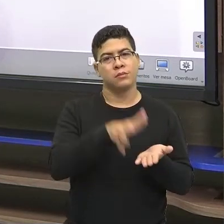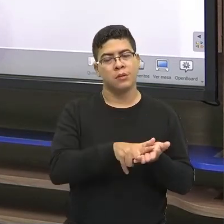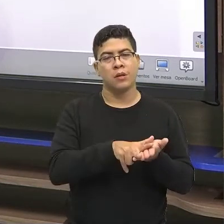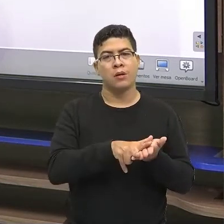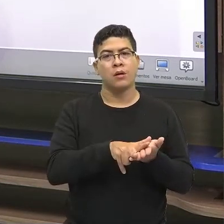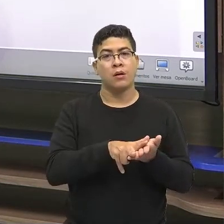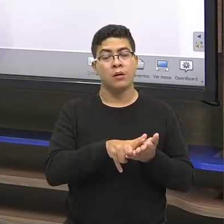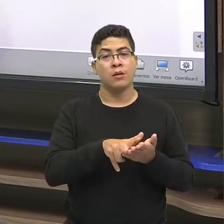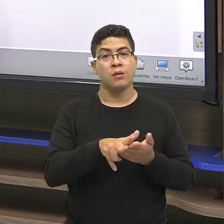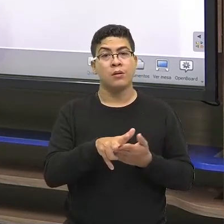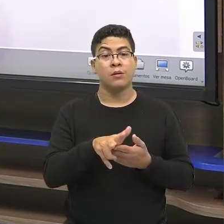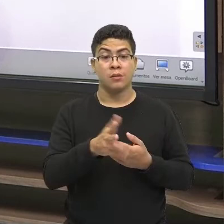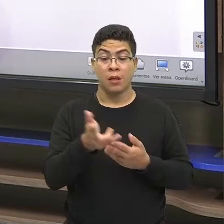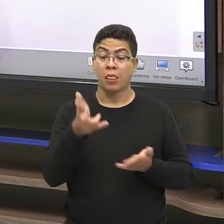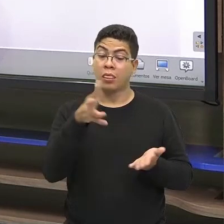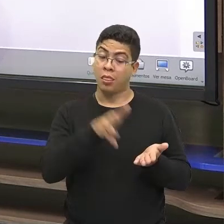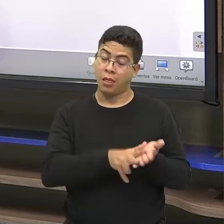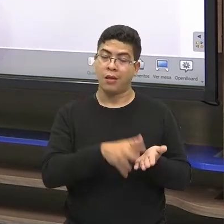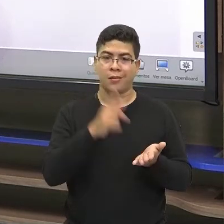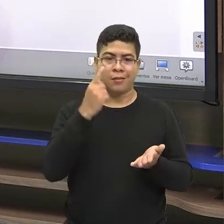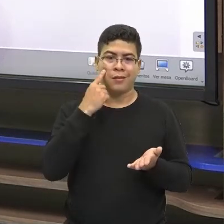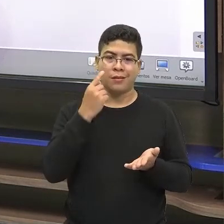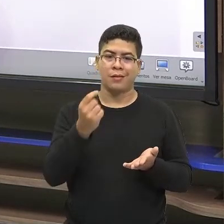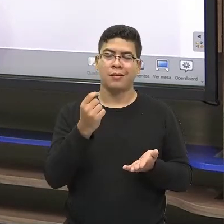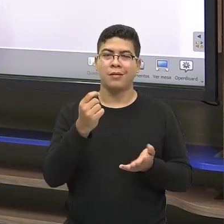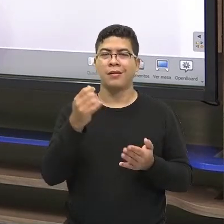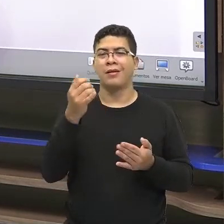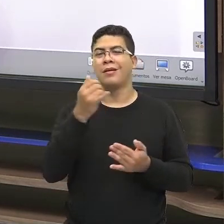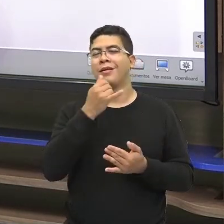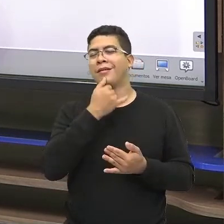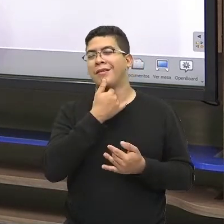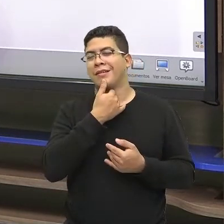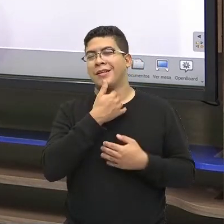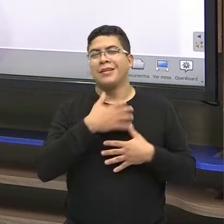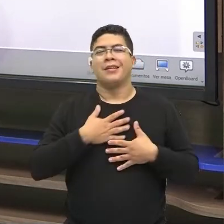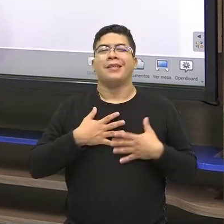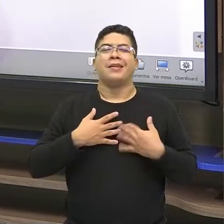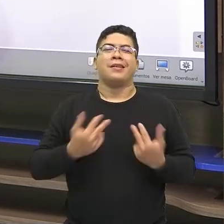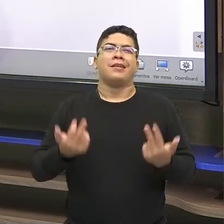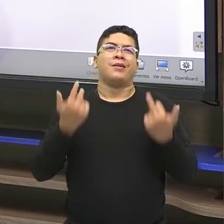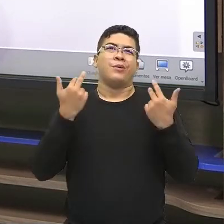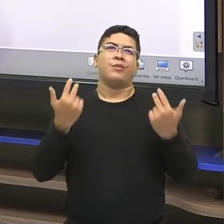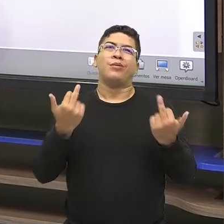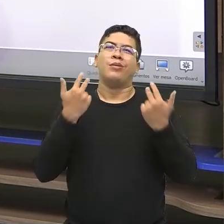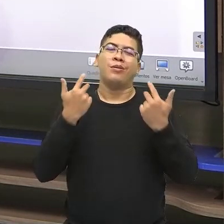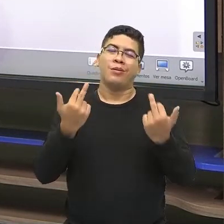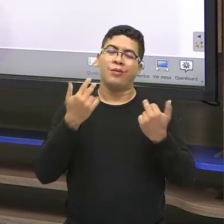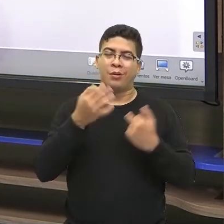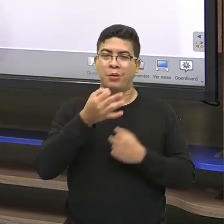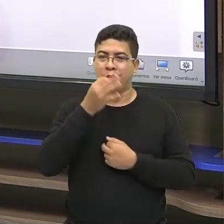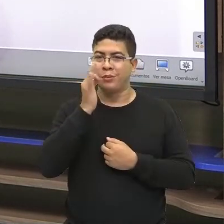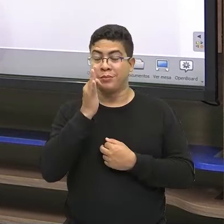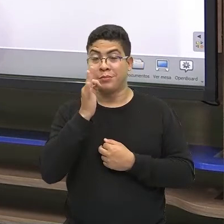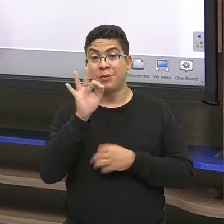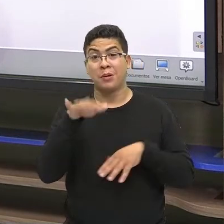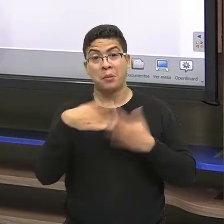novamente. Olha, deitar, quando está chovendo assim, é uma delícia, né? A gente vai lá, toma um cafezinho, deita quando